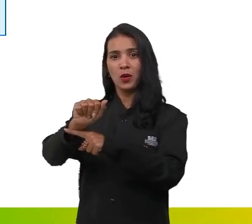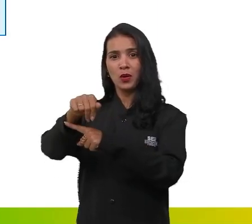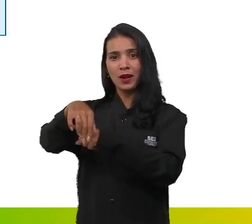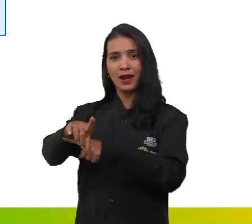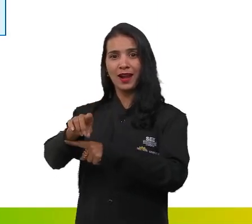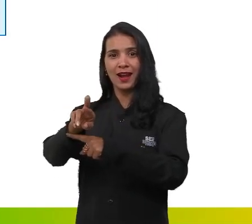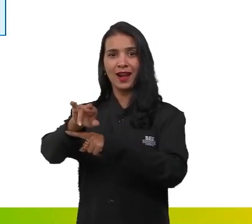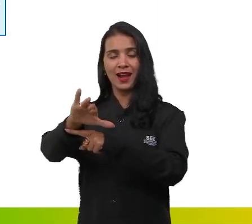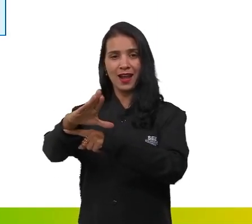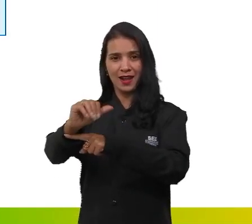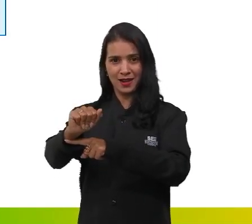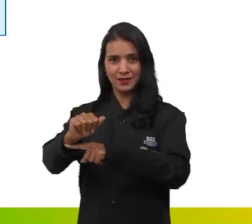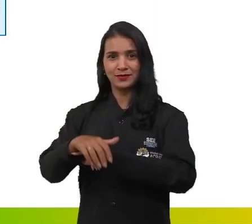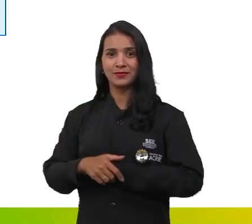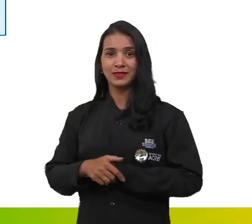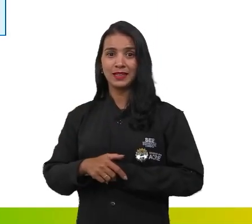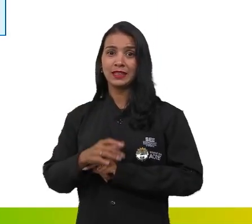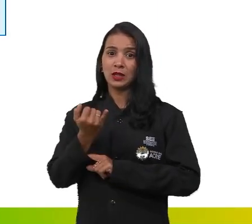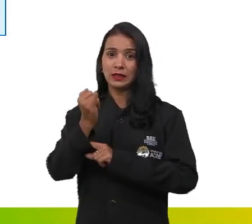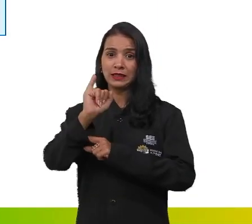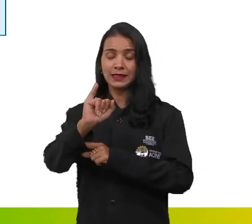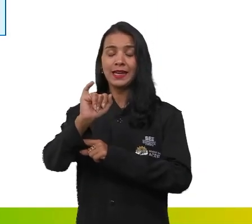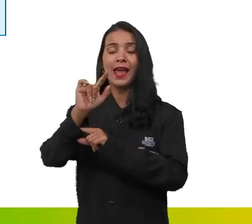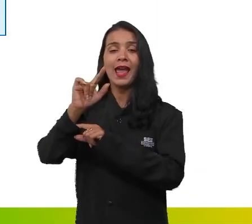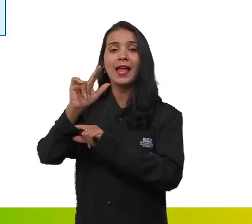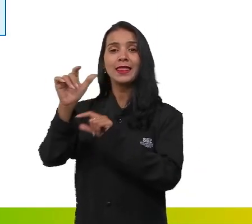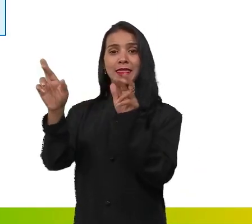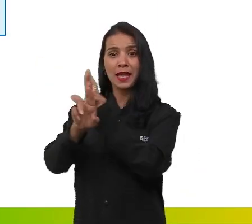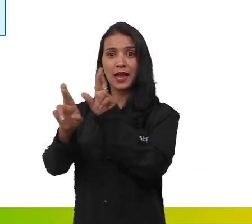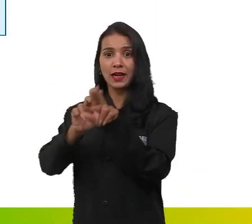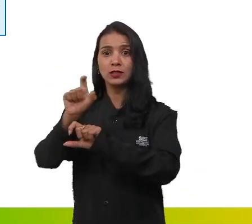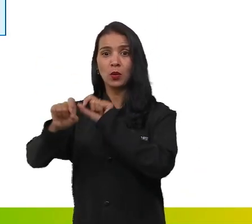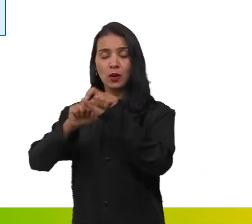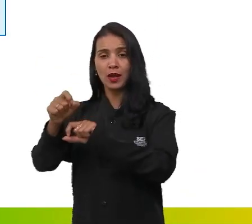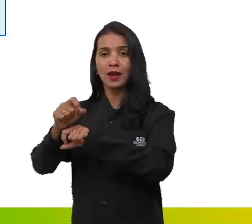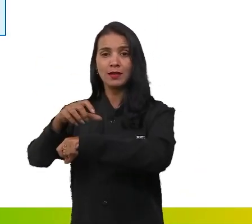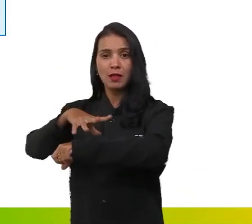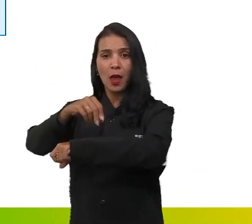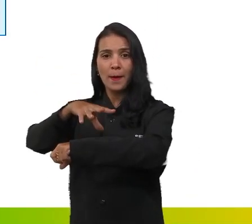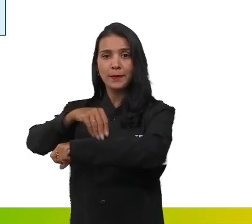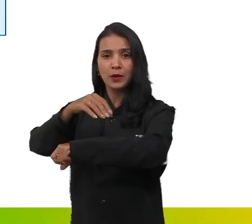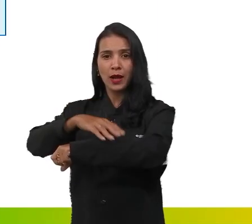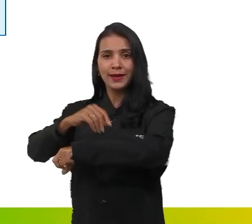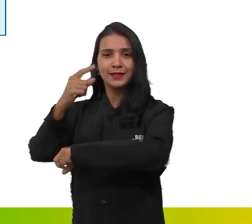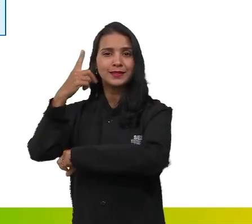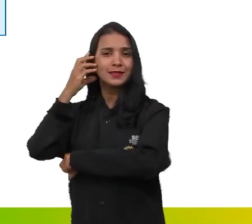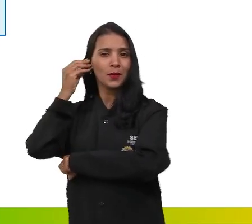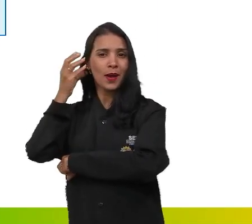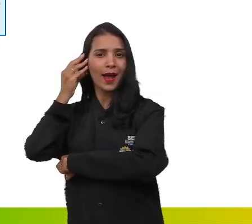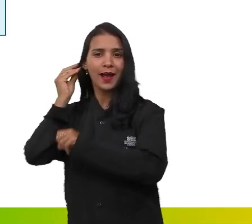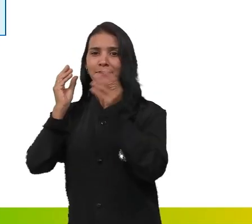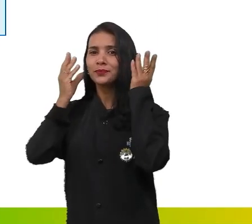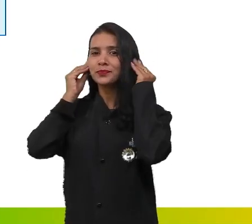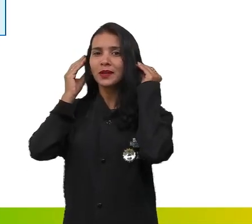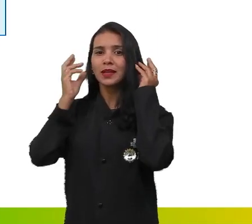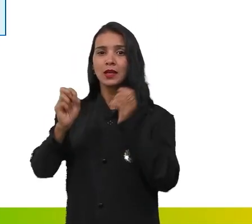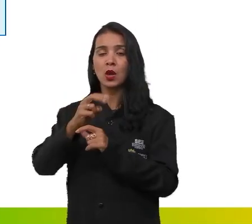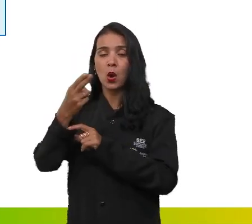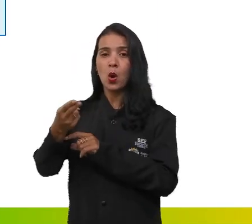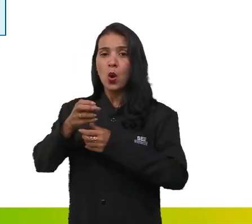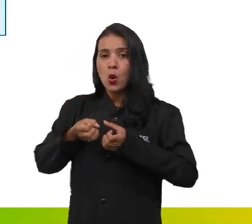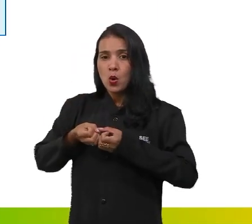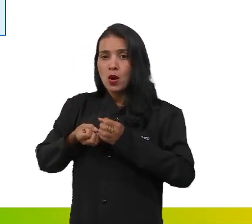genes relacionados à formação dos testículos ou à presença de pelos nas orelhas. A gente vai estar vendo, tá,